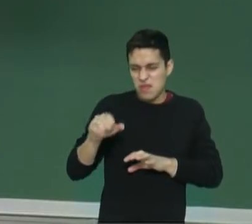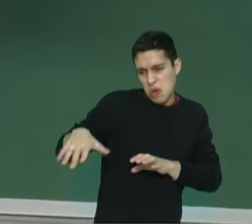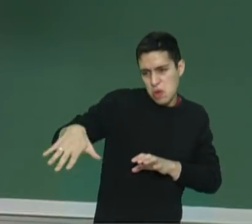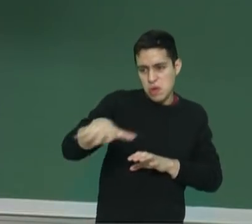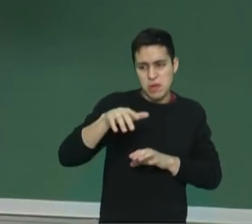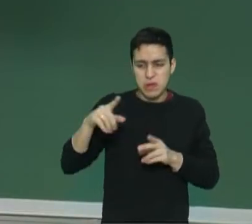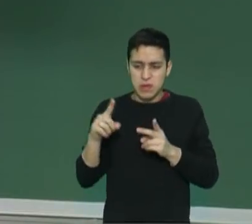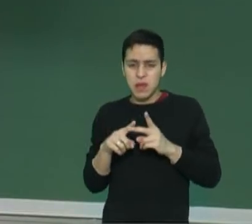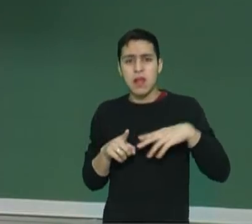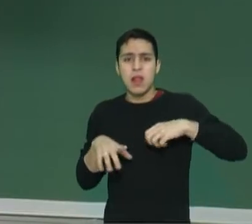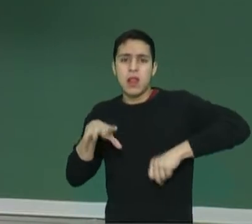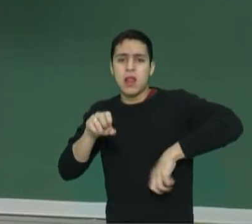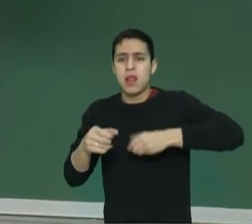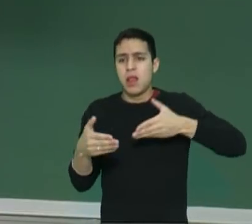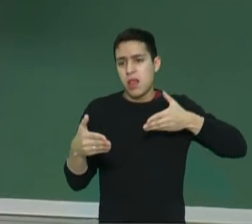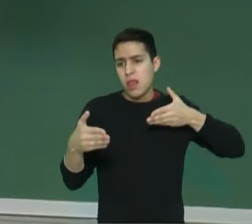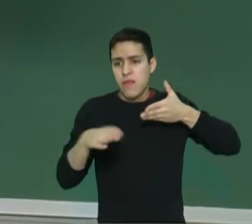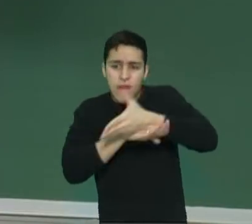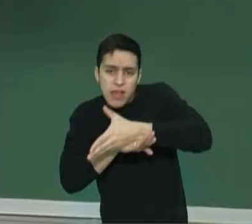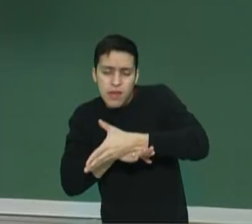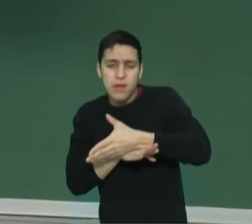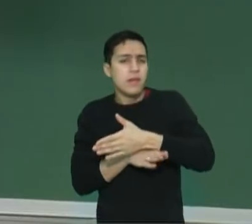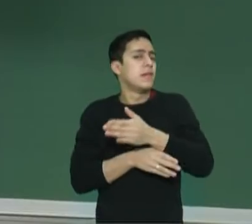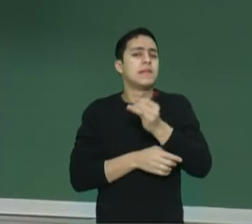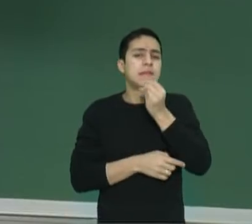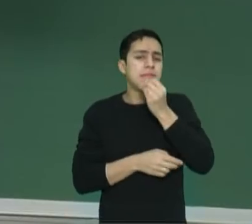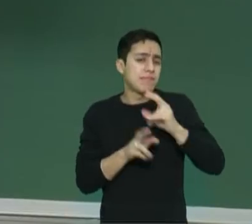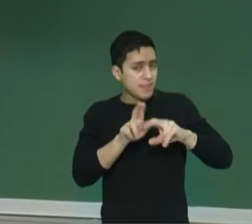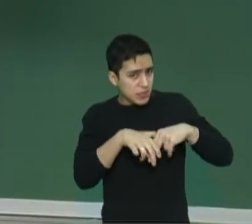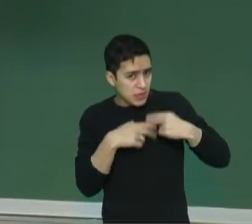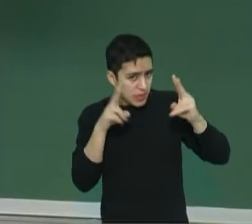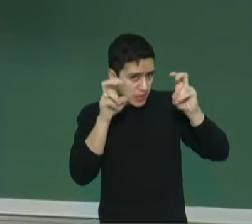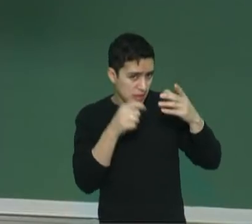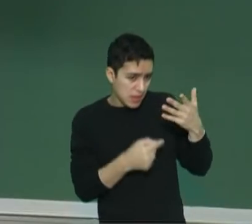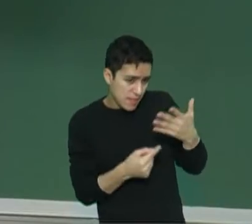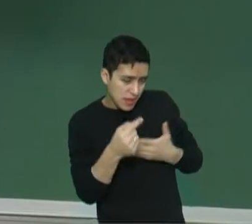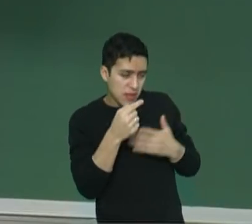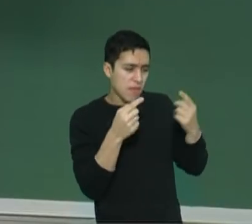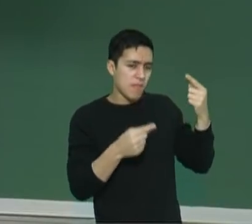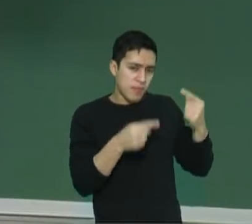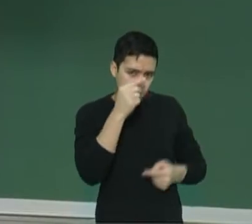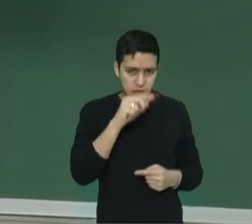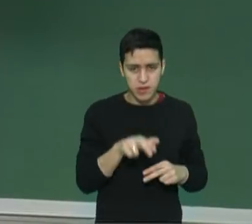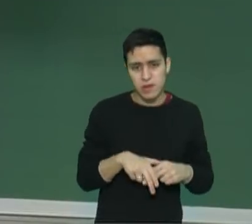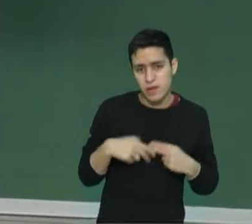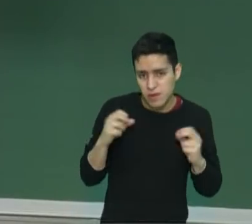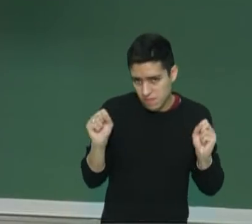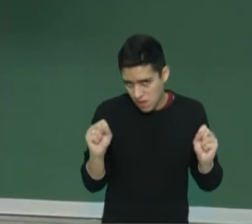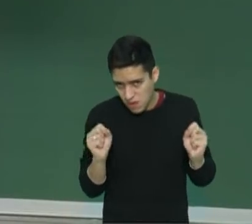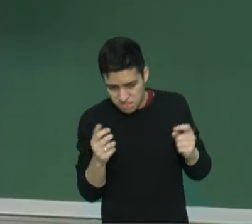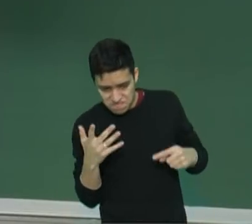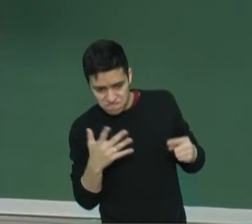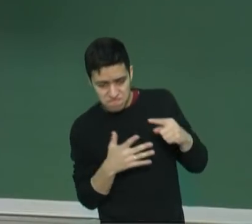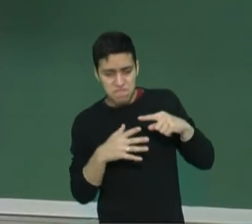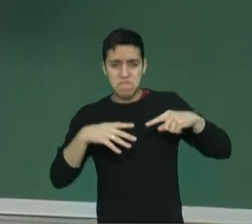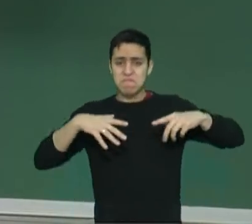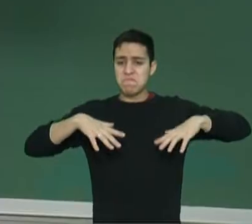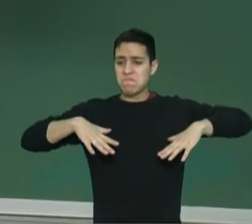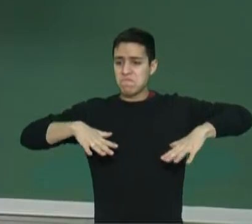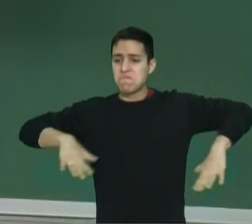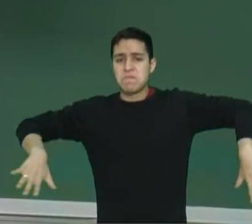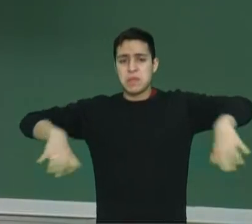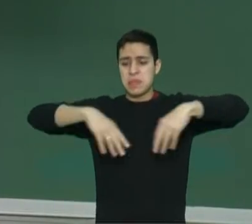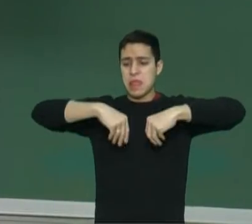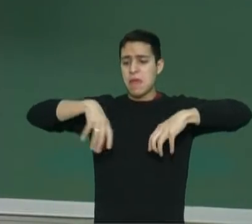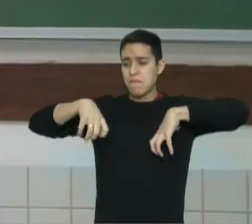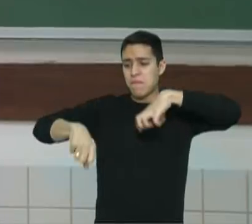invasões, muitas vezes por questões, como vimos, políticos, pode ser por questões territoriais, mas